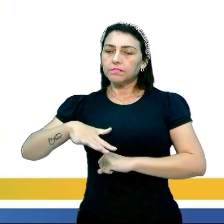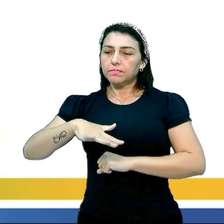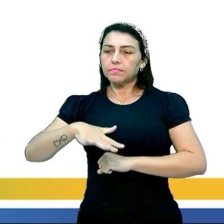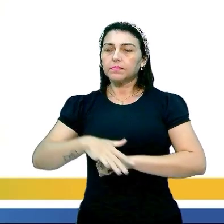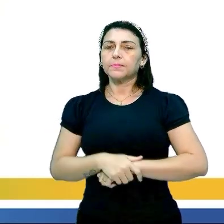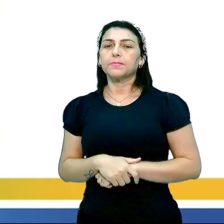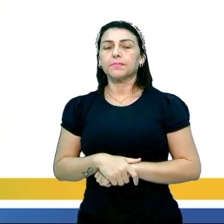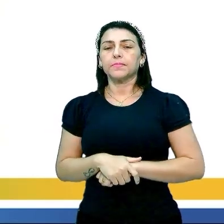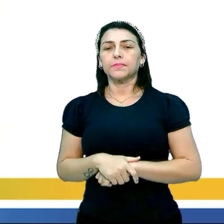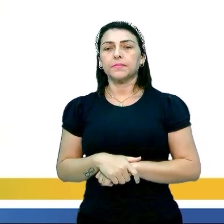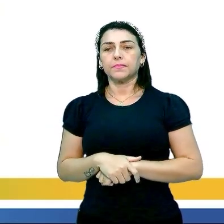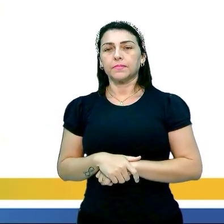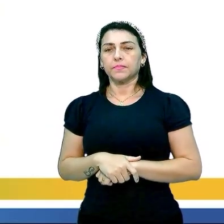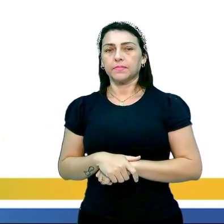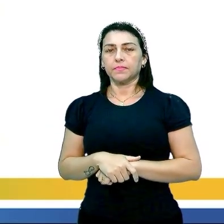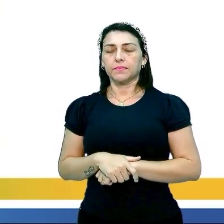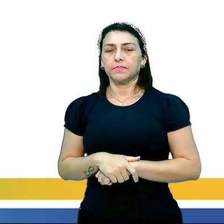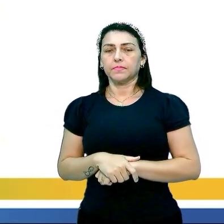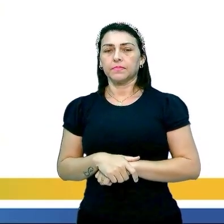sociedade.